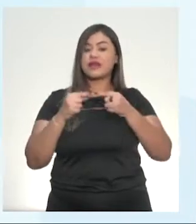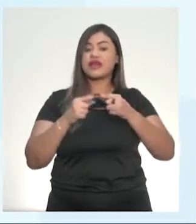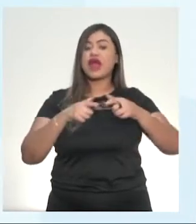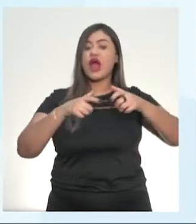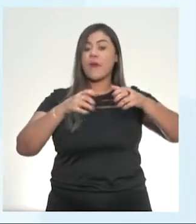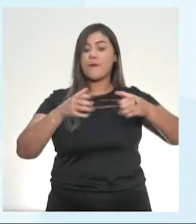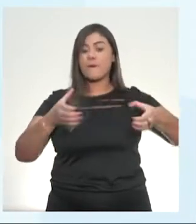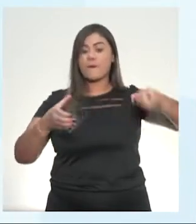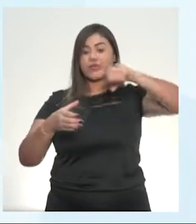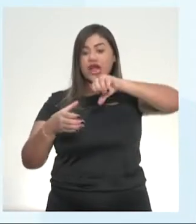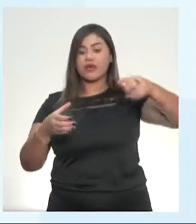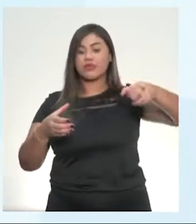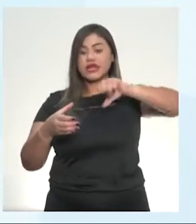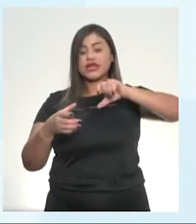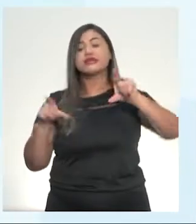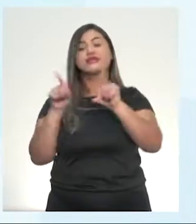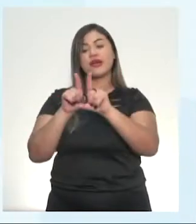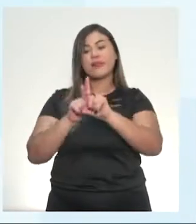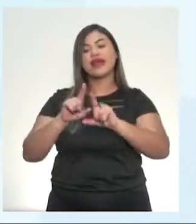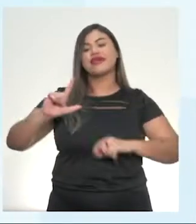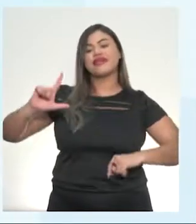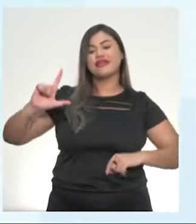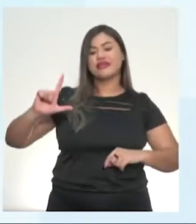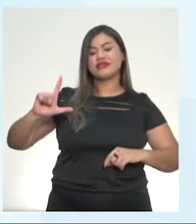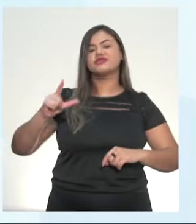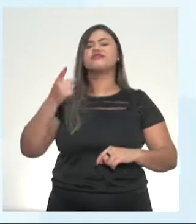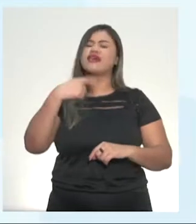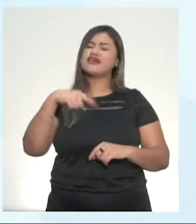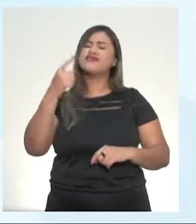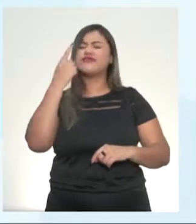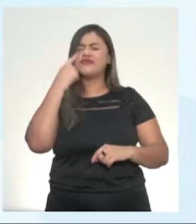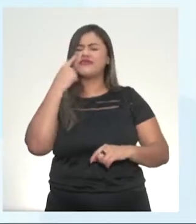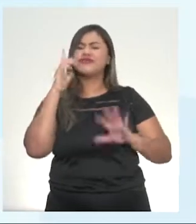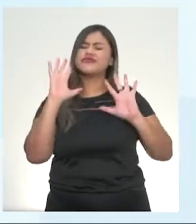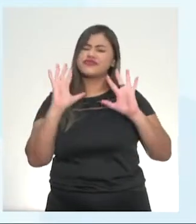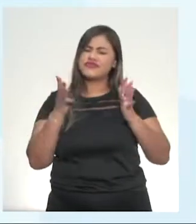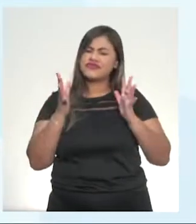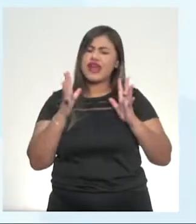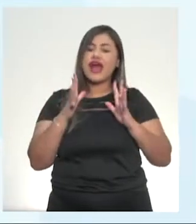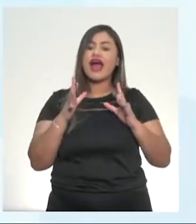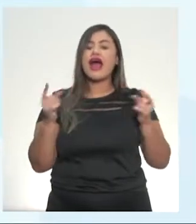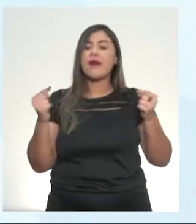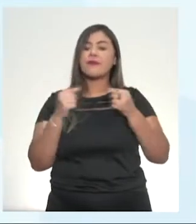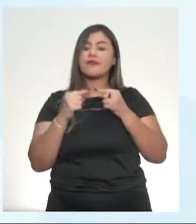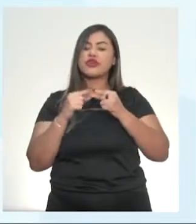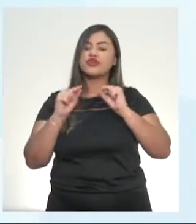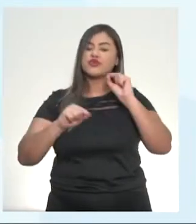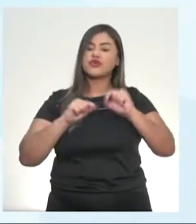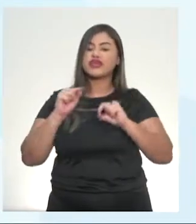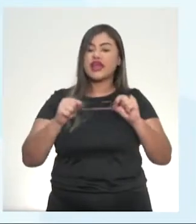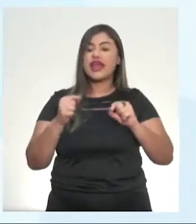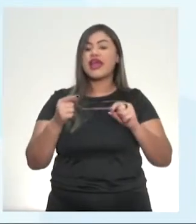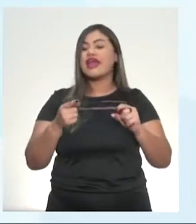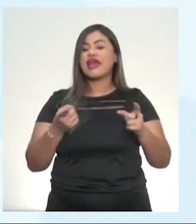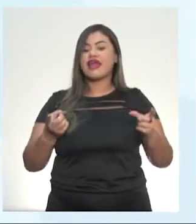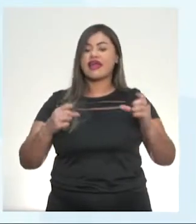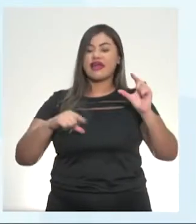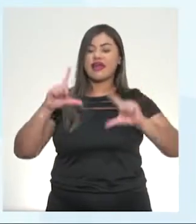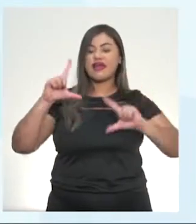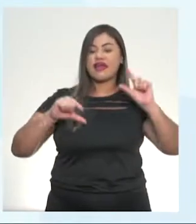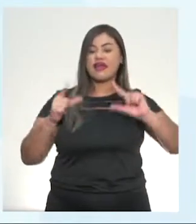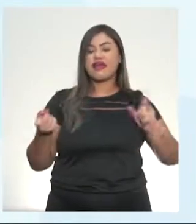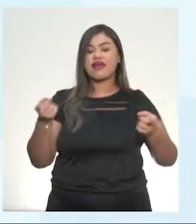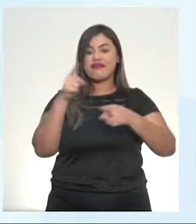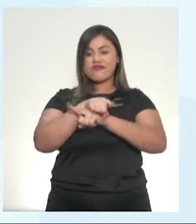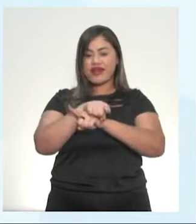e capacidade em litros. Como a gente já viu, essas grandezas são inversamente proporcionais.